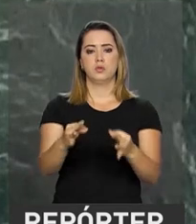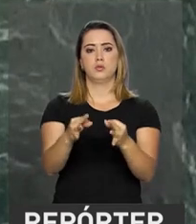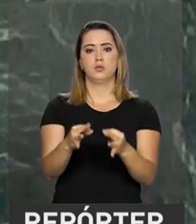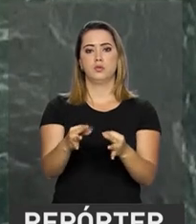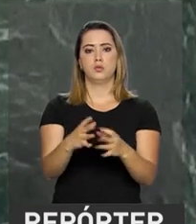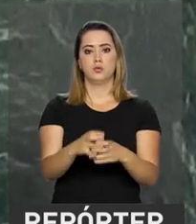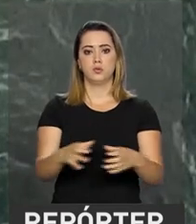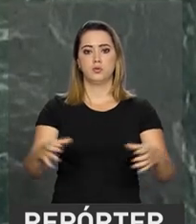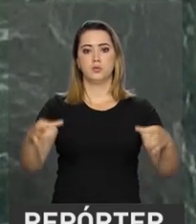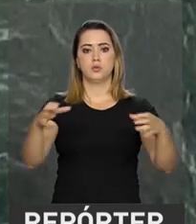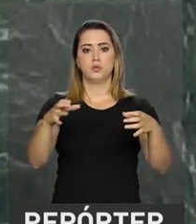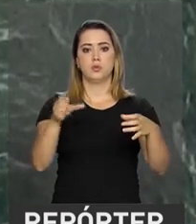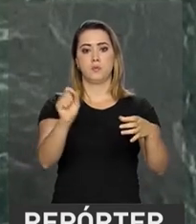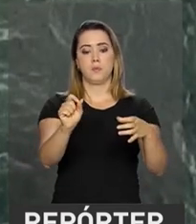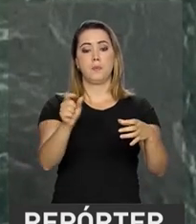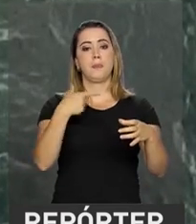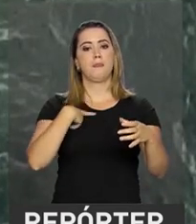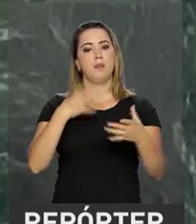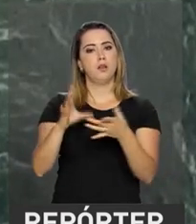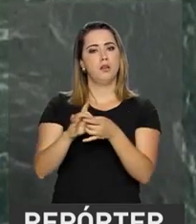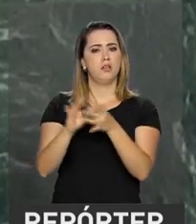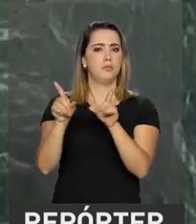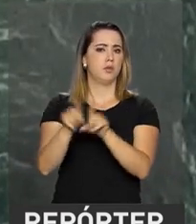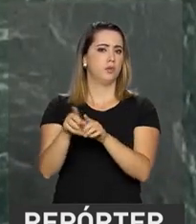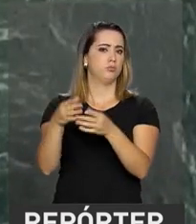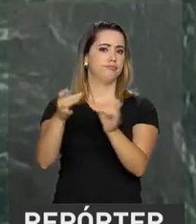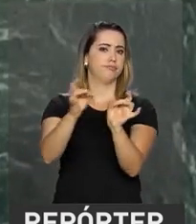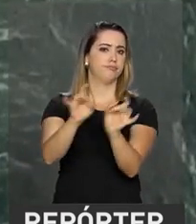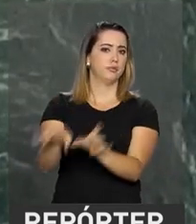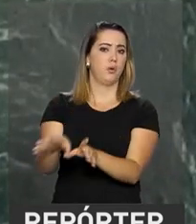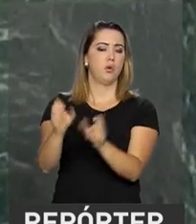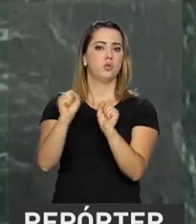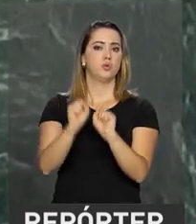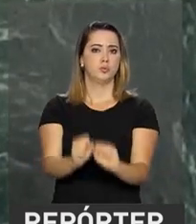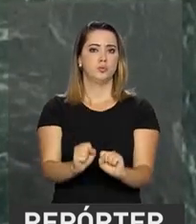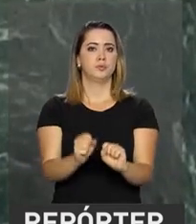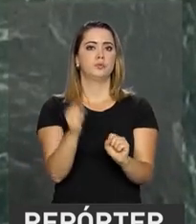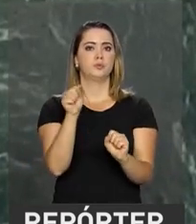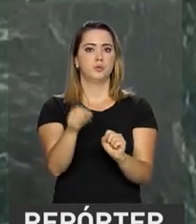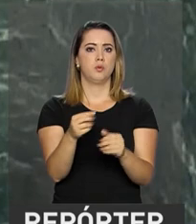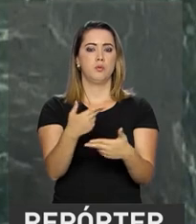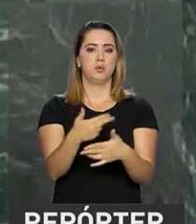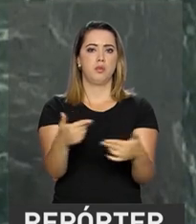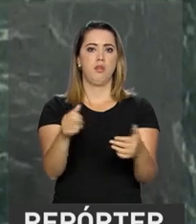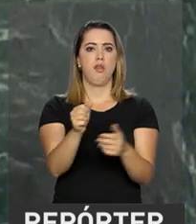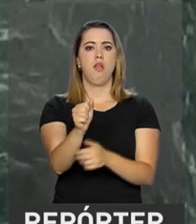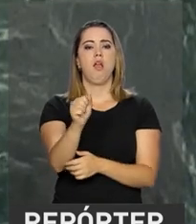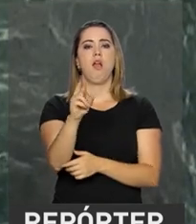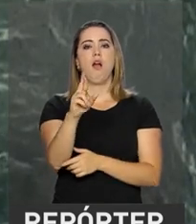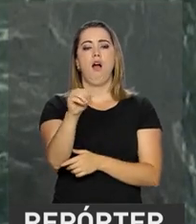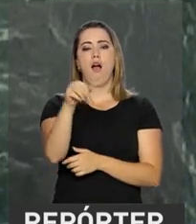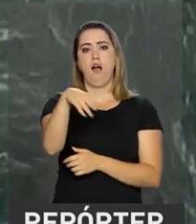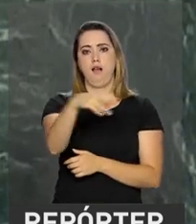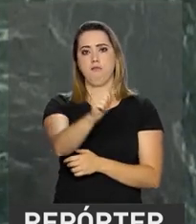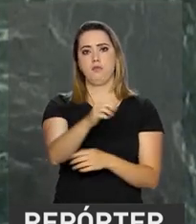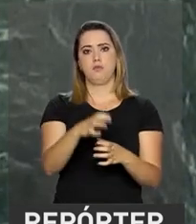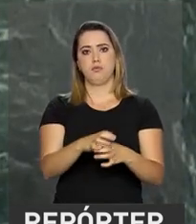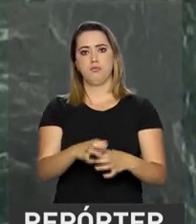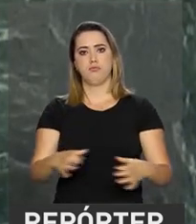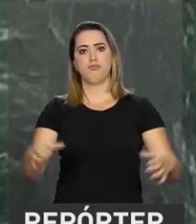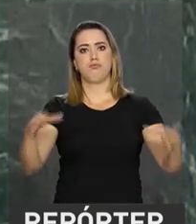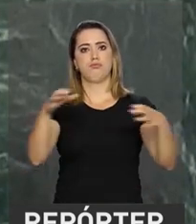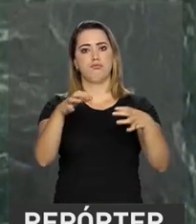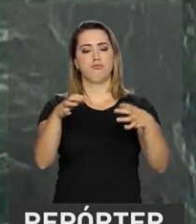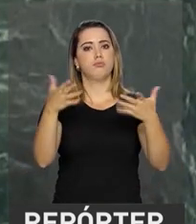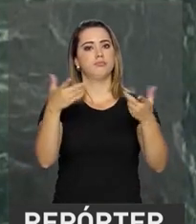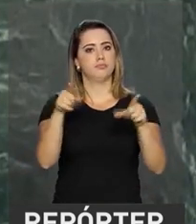nuclear, abriu mão voluntariamente de possuir armas nucleares. O Brasil pronuncia-se